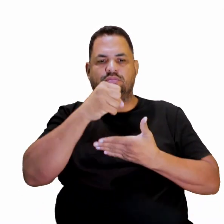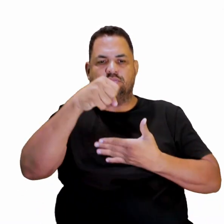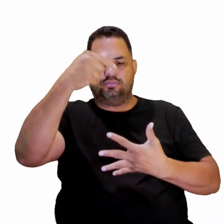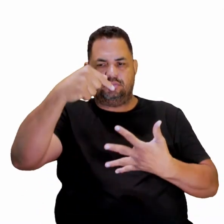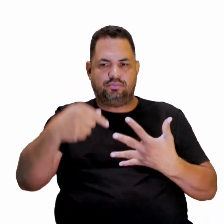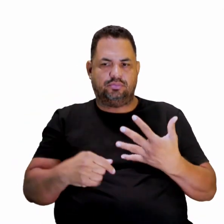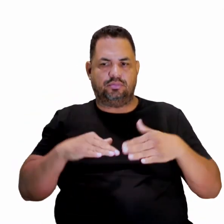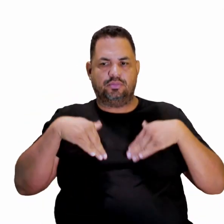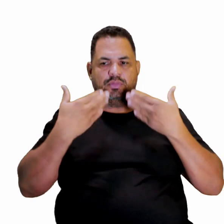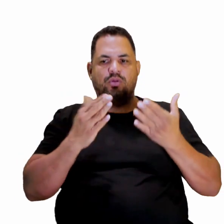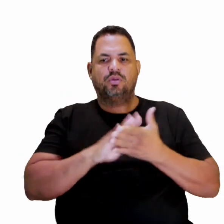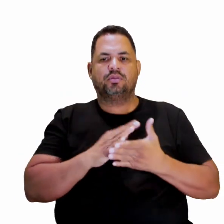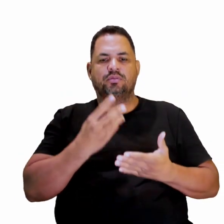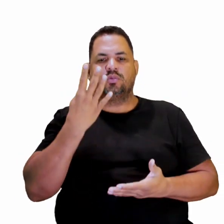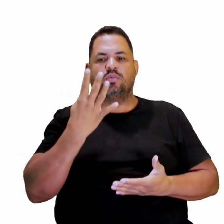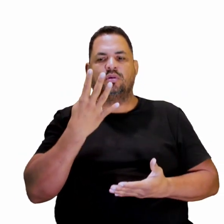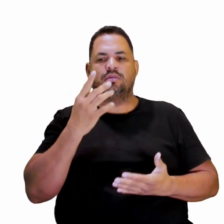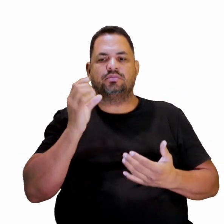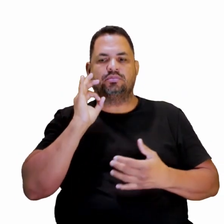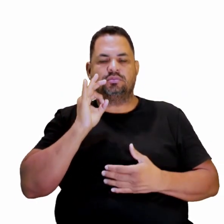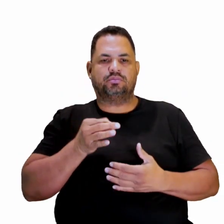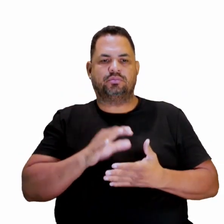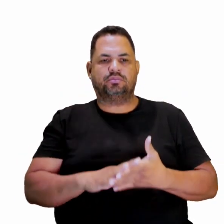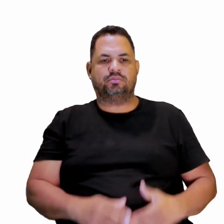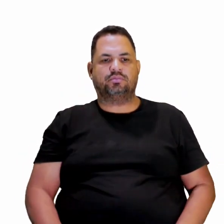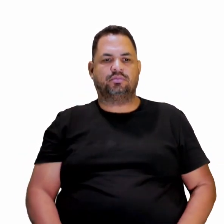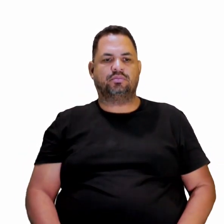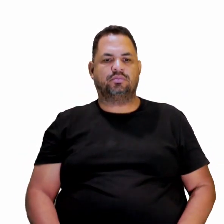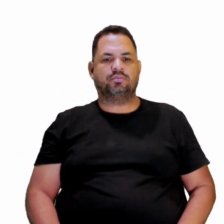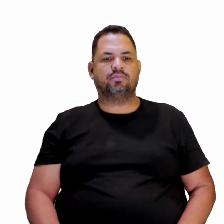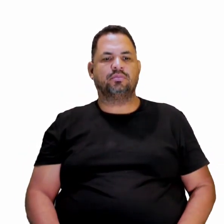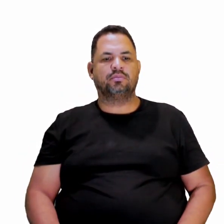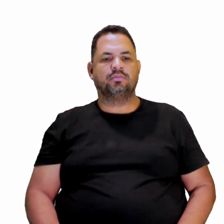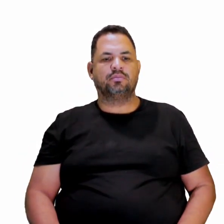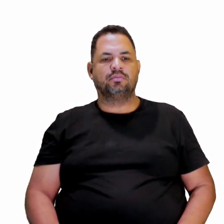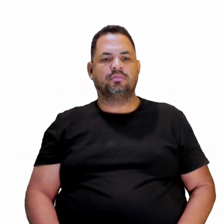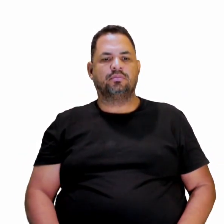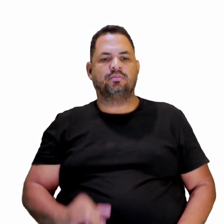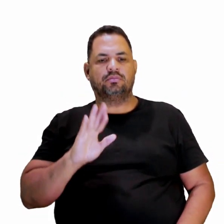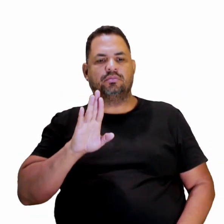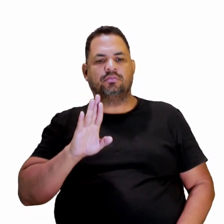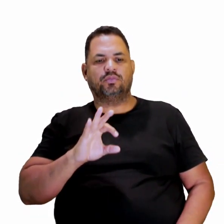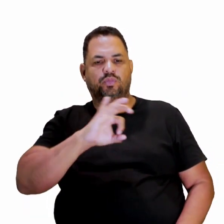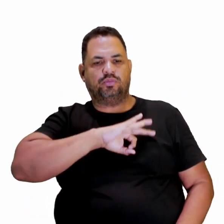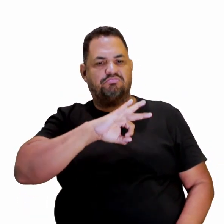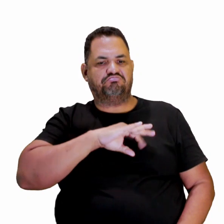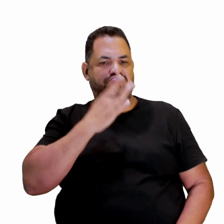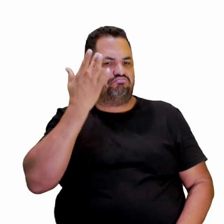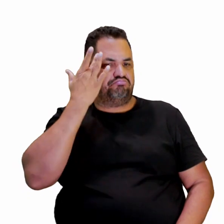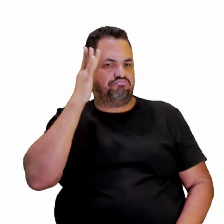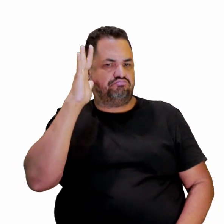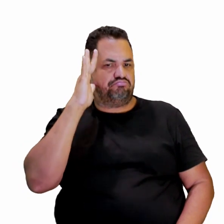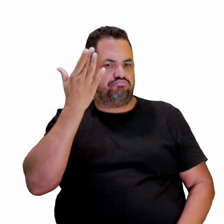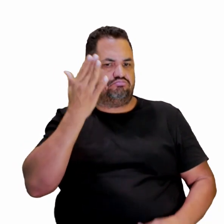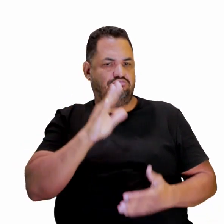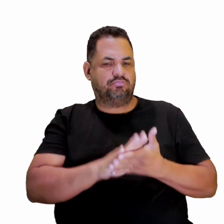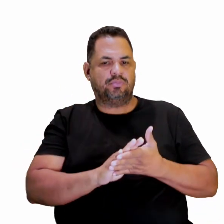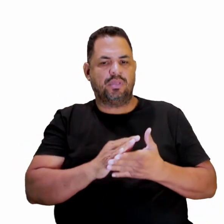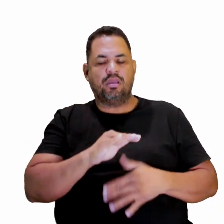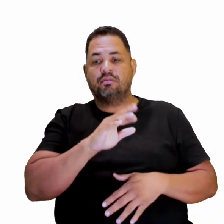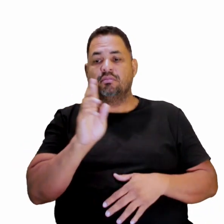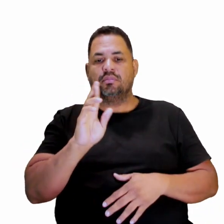alternativas, 4 estavam corretas e apenas a letra D, que o inspetor Gordon não sabia do assassinato. Isso ficou bem